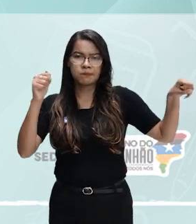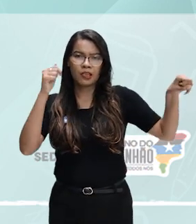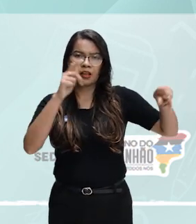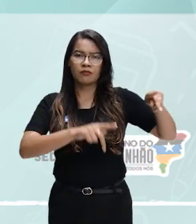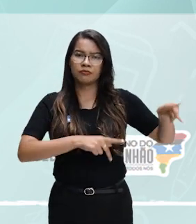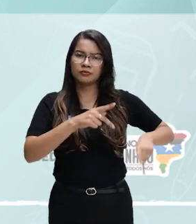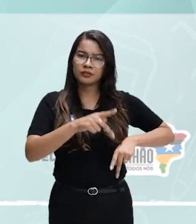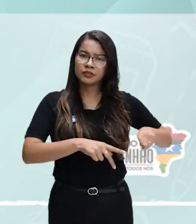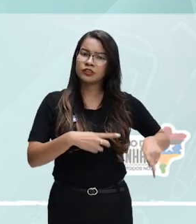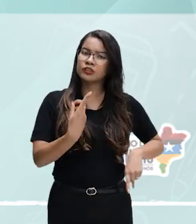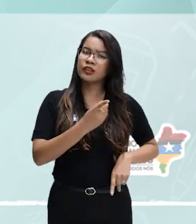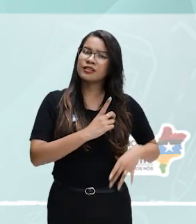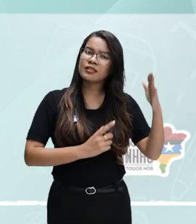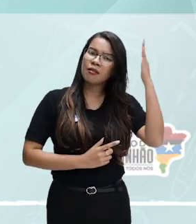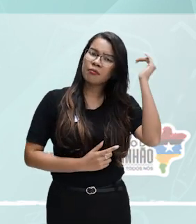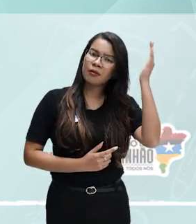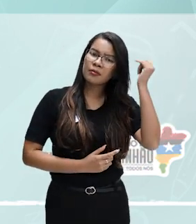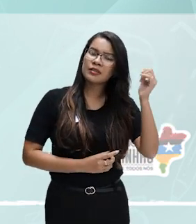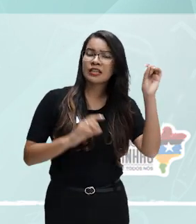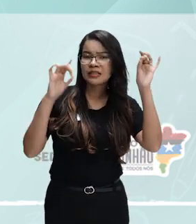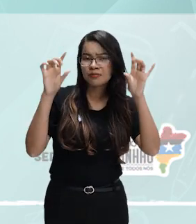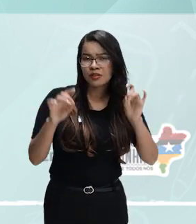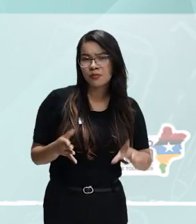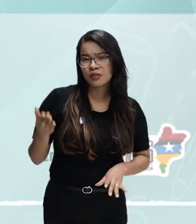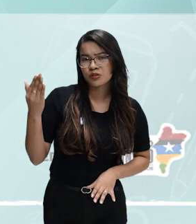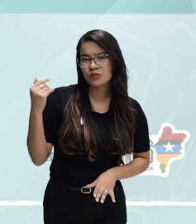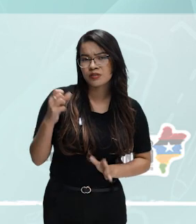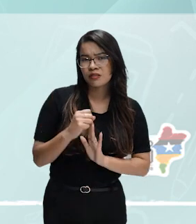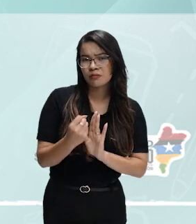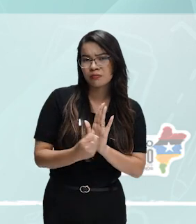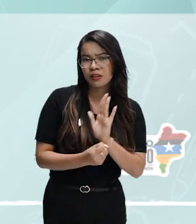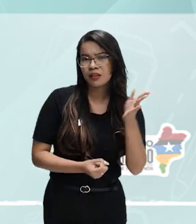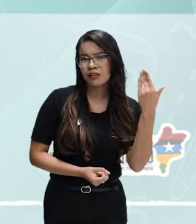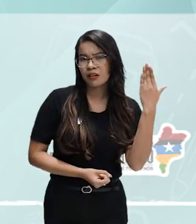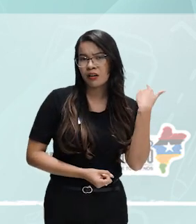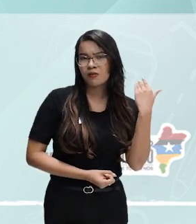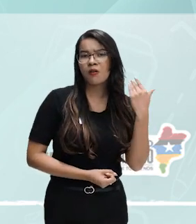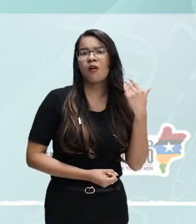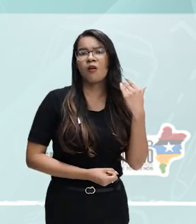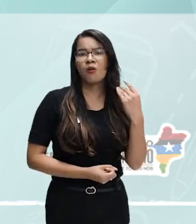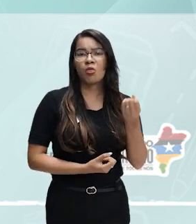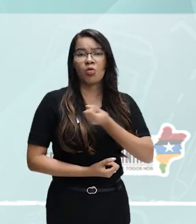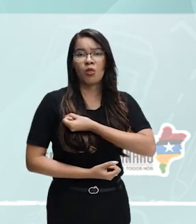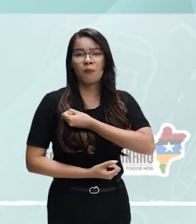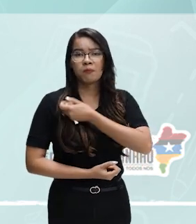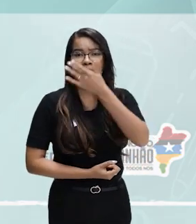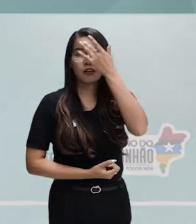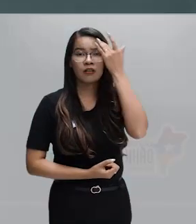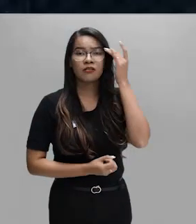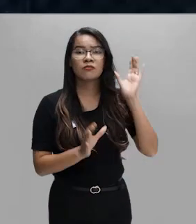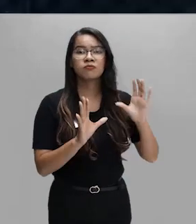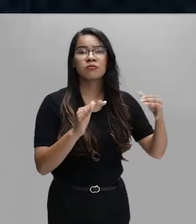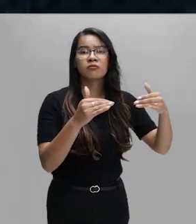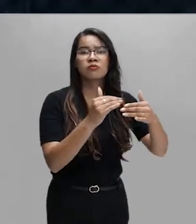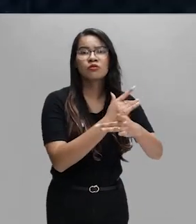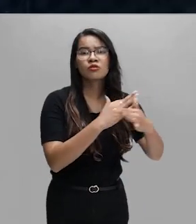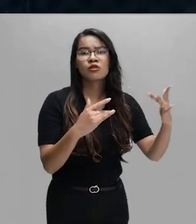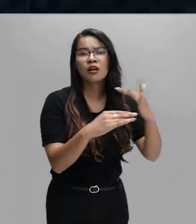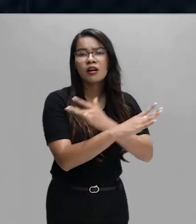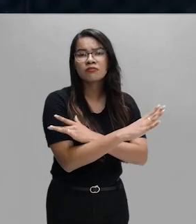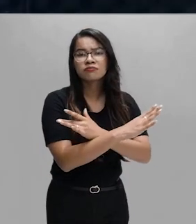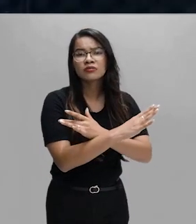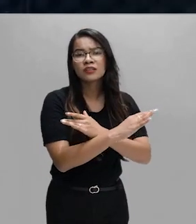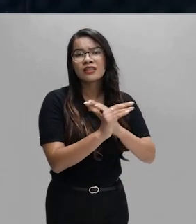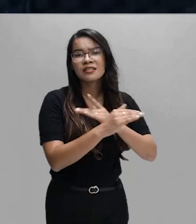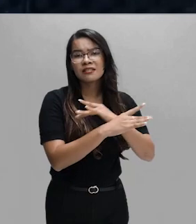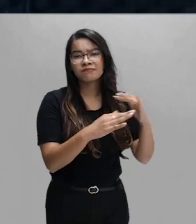longo do tempo, principalmente no século passado, o número de pessoas morando nos centros urbanos, nas cidades, superou bastante o